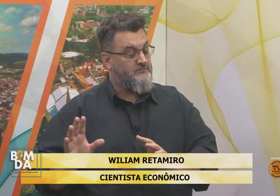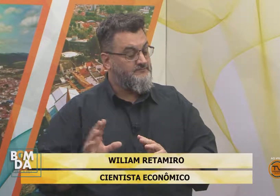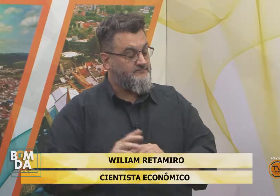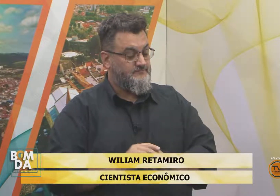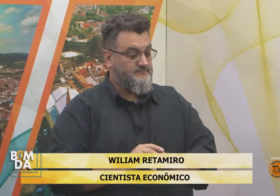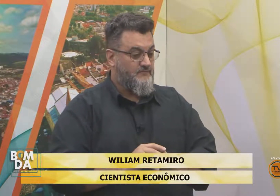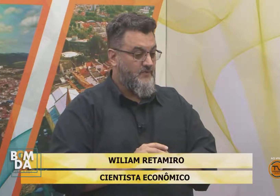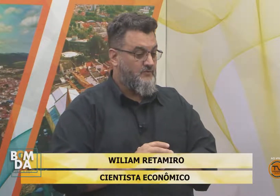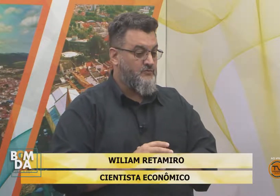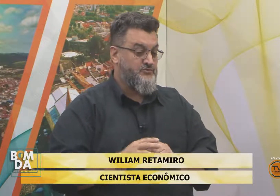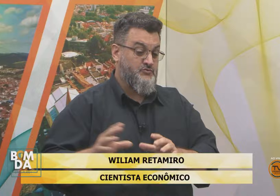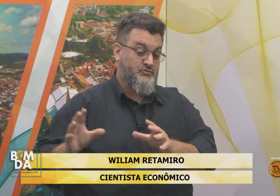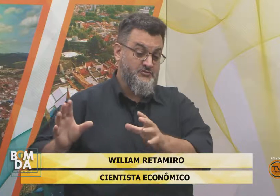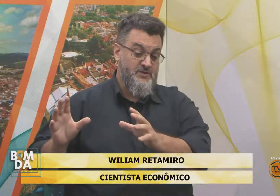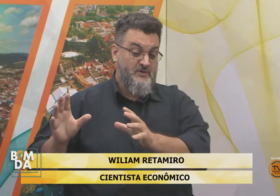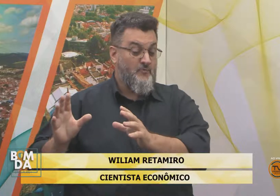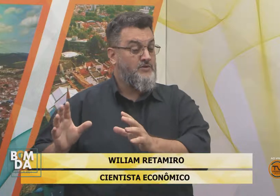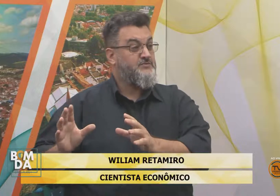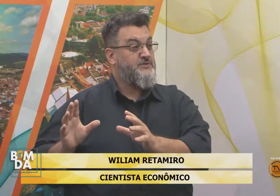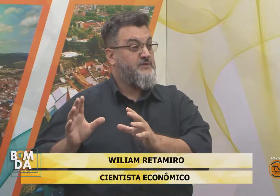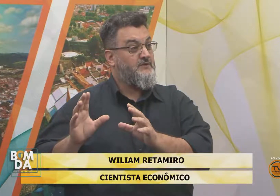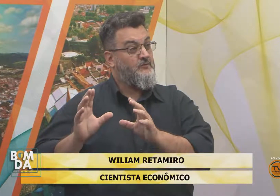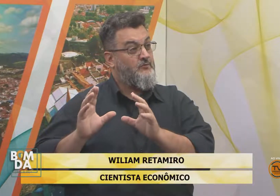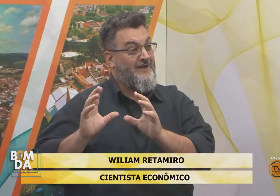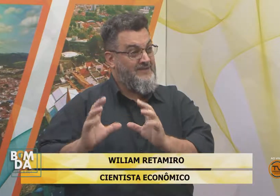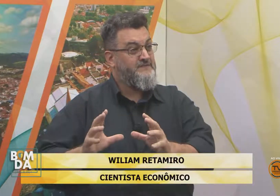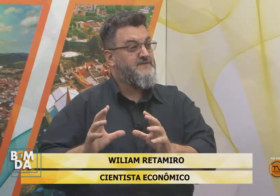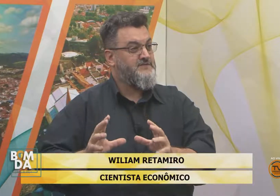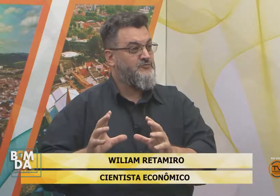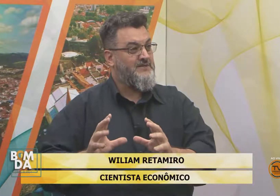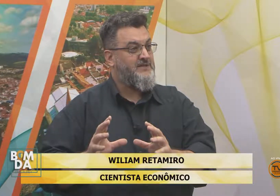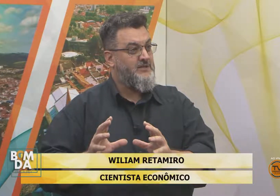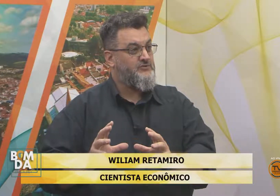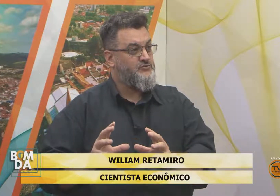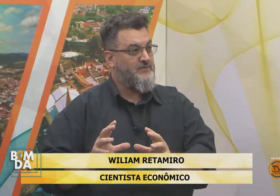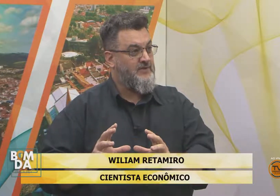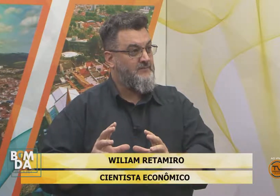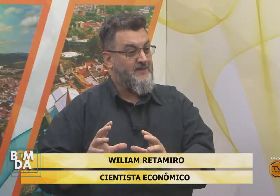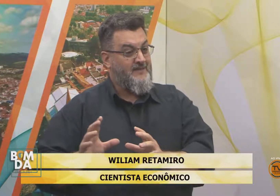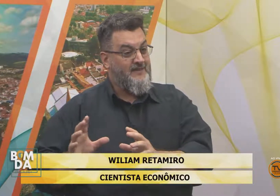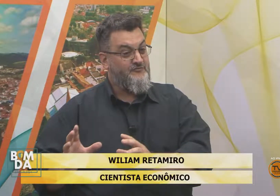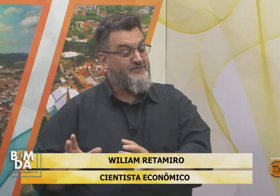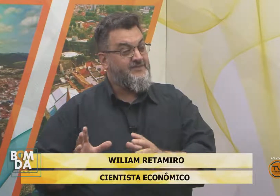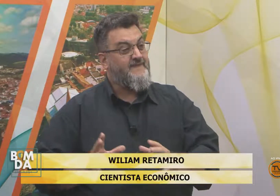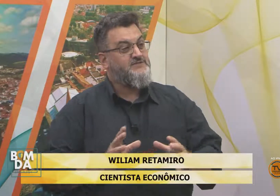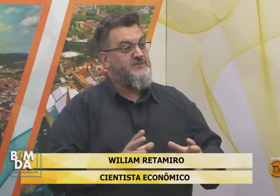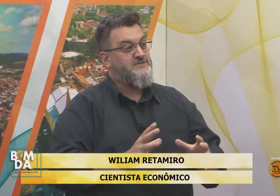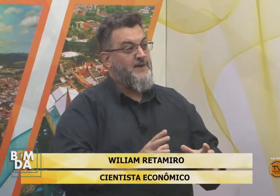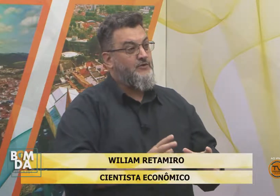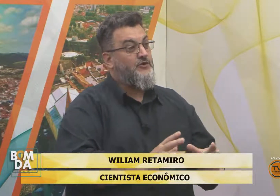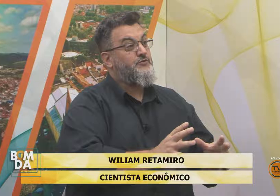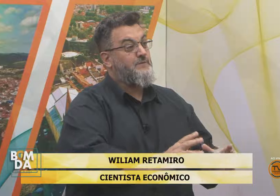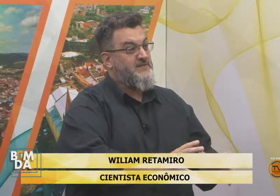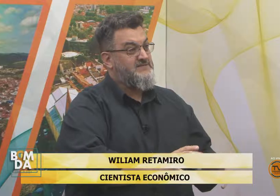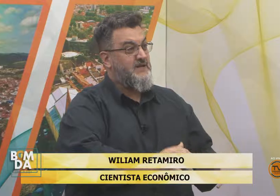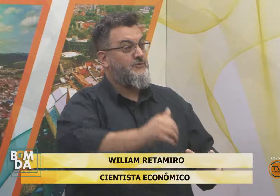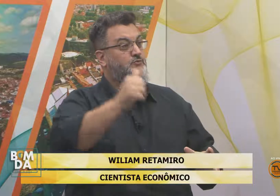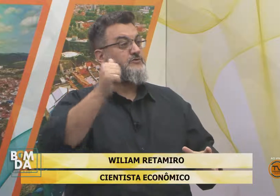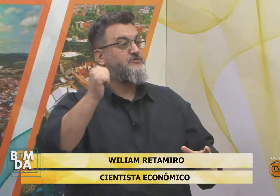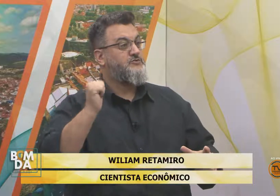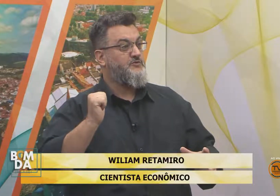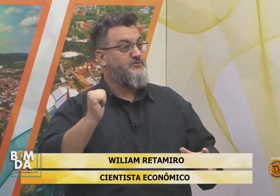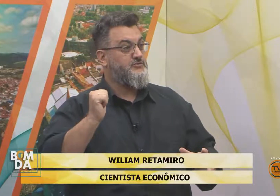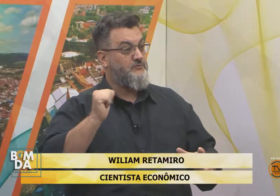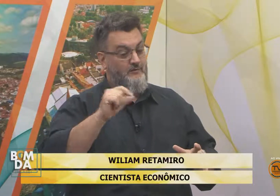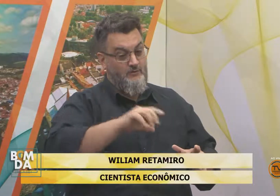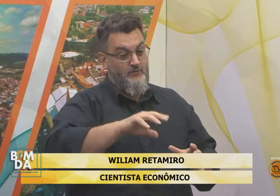acordo com os estudos, mostram que a inflação do material escolar, ela foi 3 vezes maior que o IPCA do